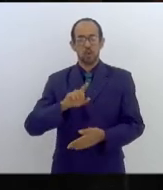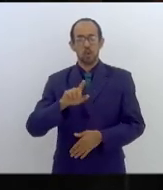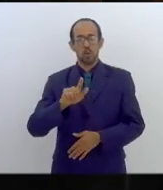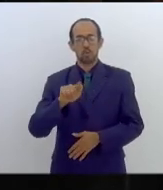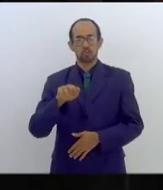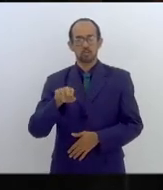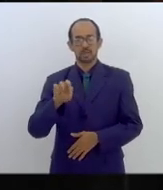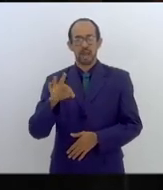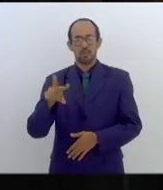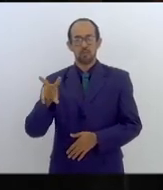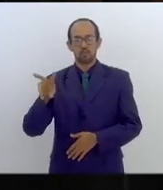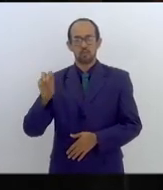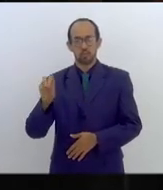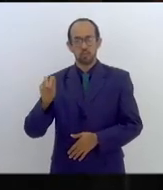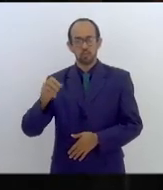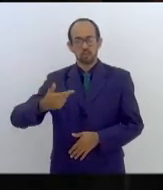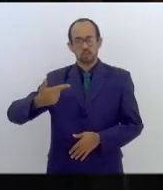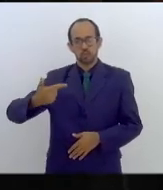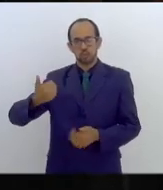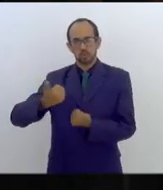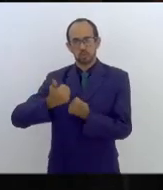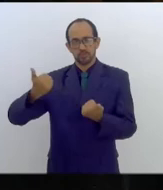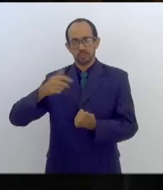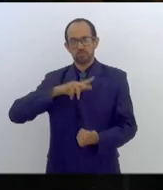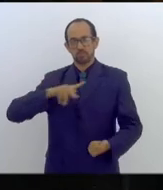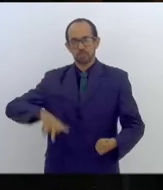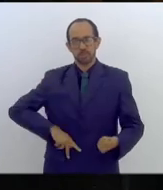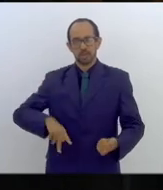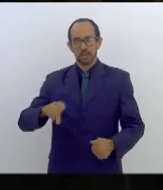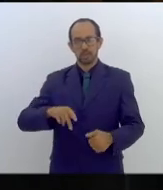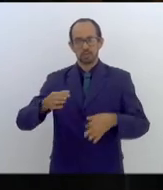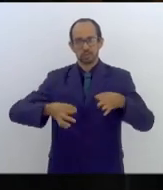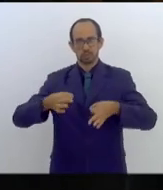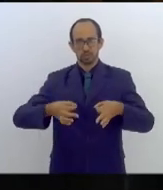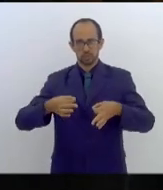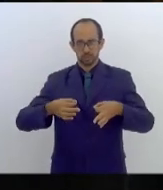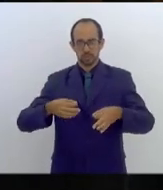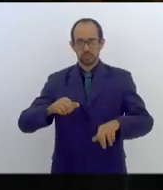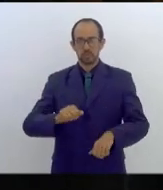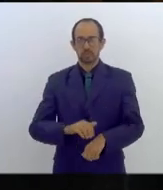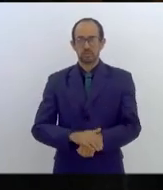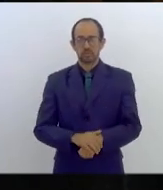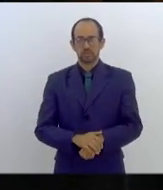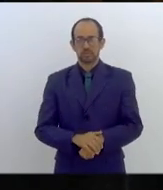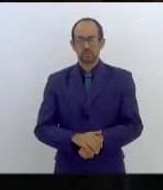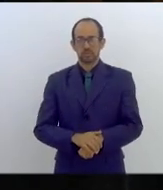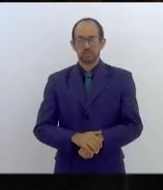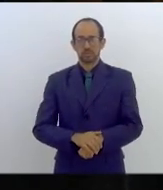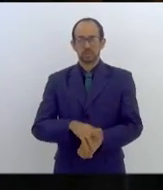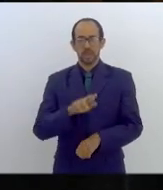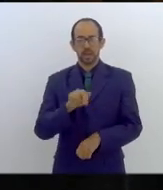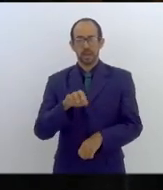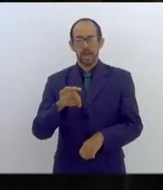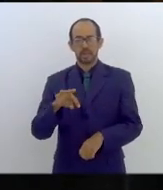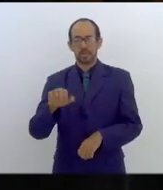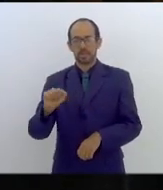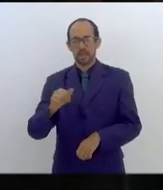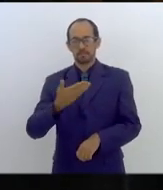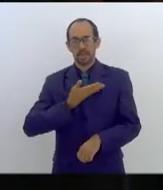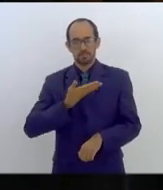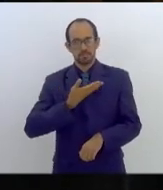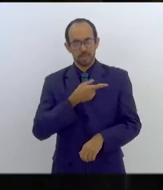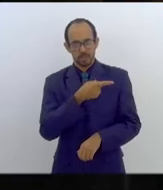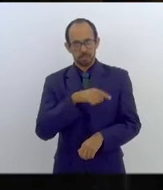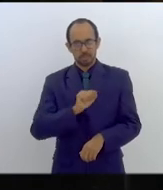Henrique Nascimento Silva Segundo vice-presidente da sessão de estados brasileiro moradora Renata França minha querida amiga